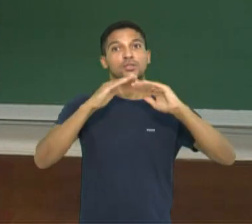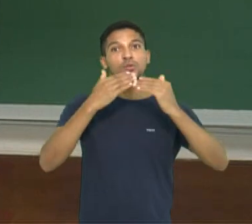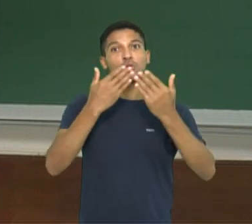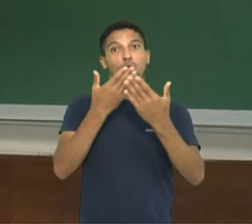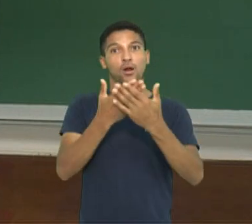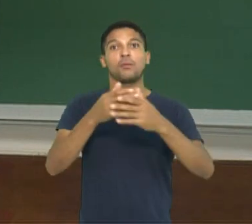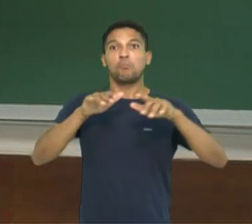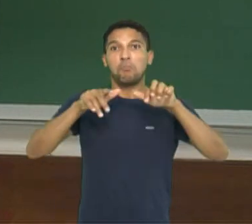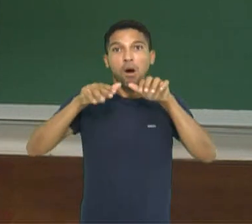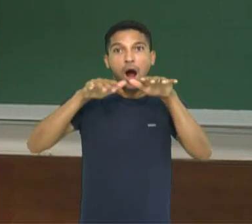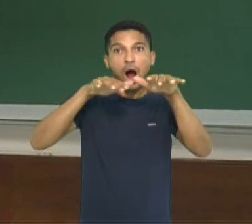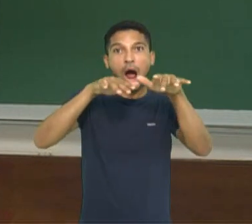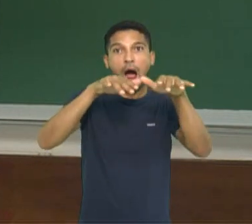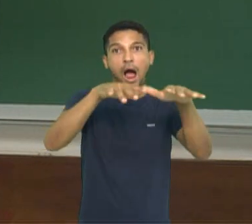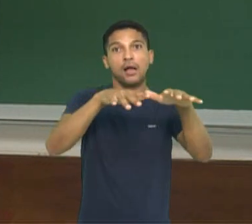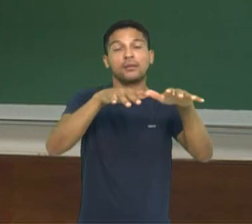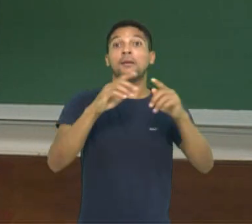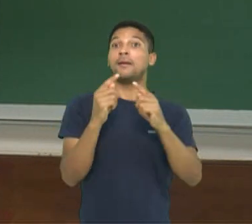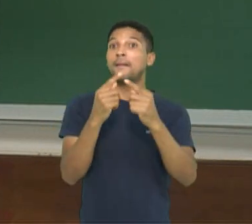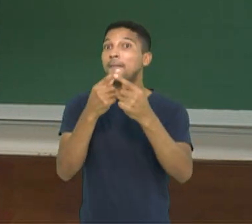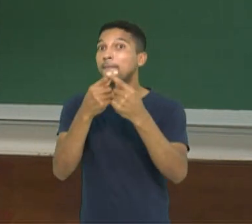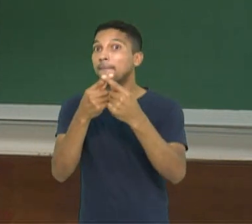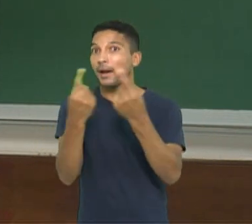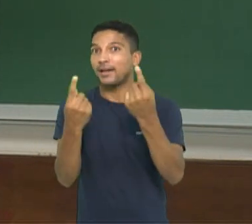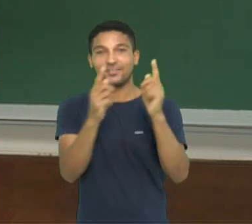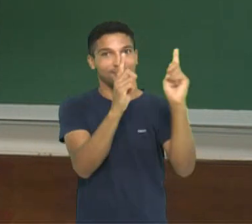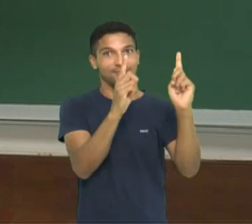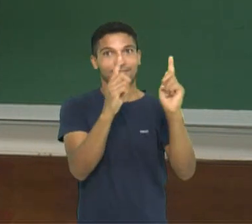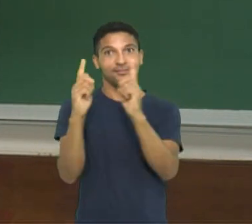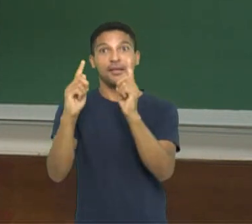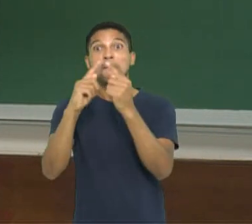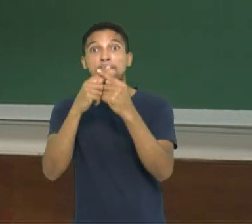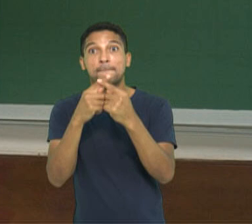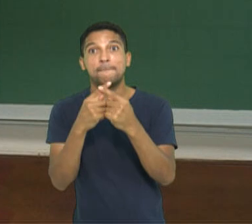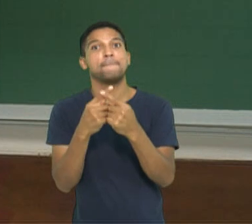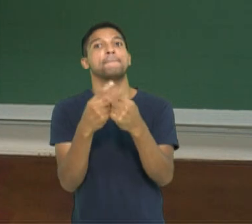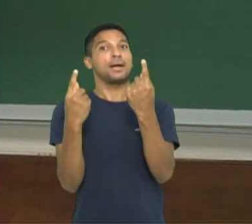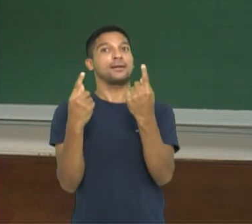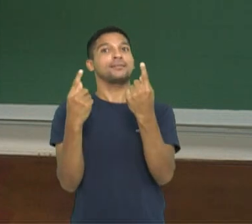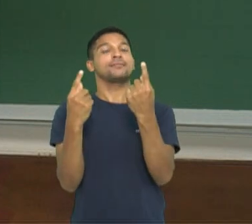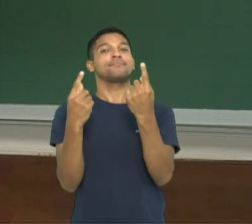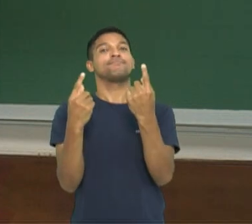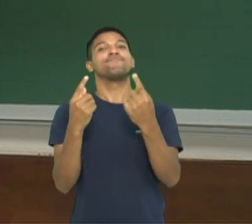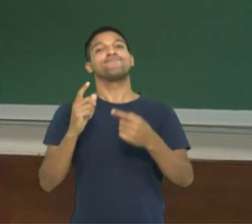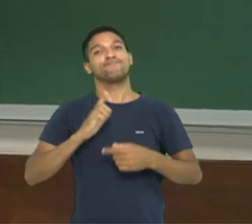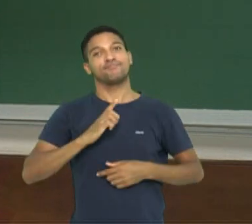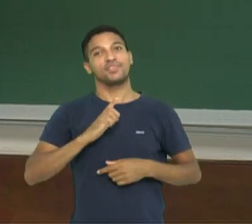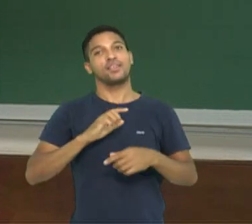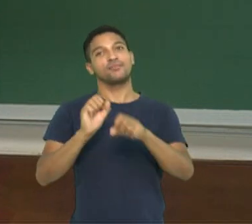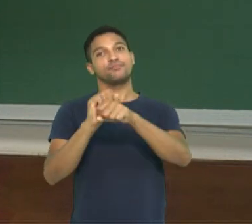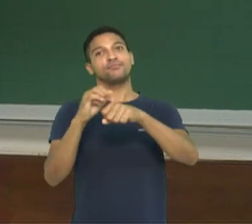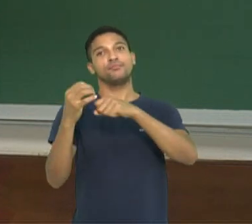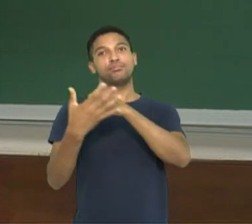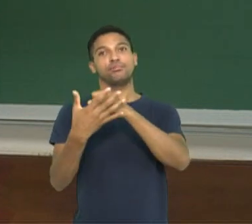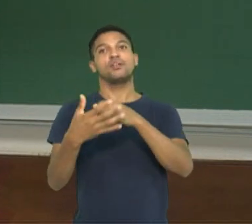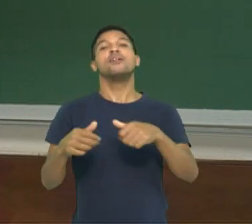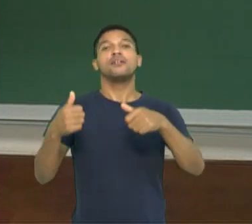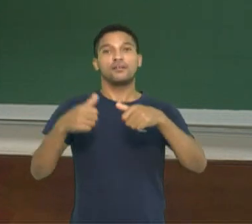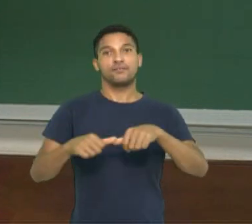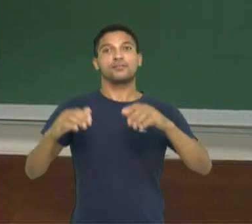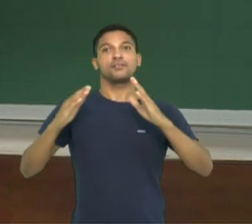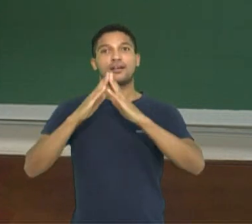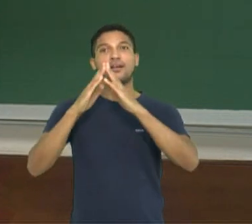causa aí uma contrariedade na expectativa gerada no início da frase, né? Quando eu digo os alunos queriam estar na